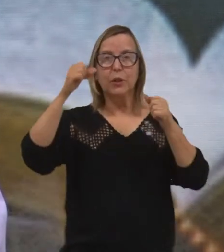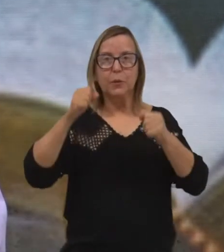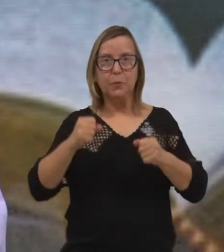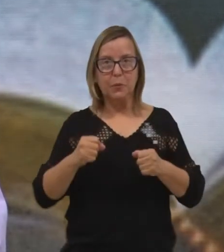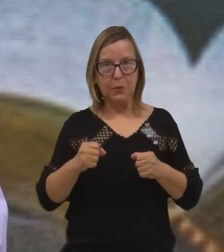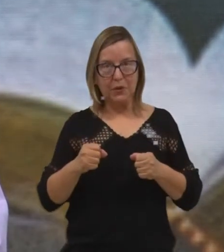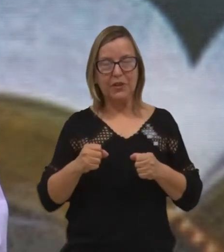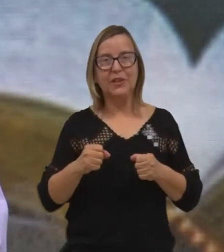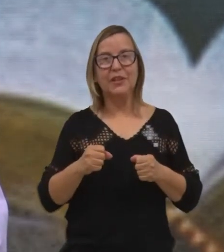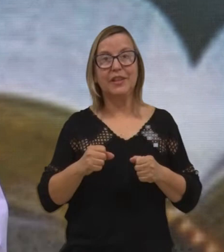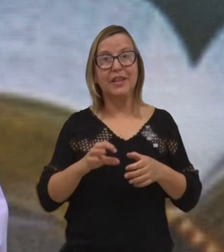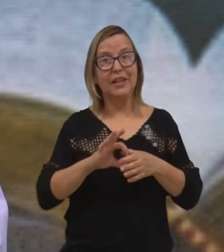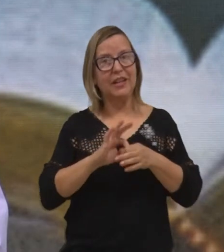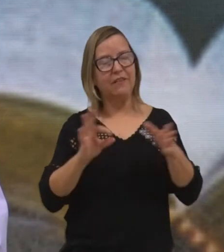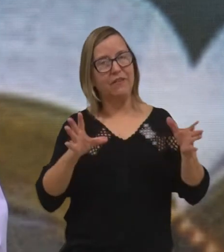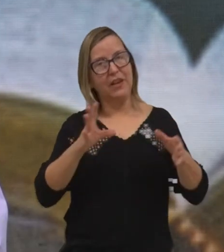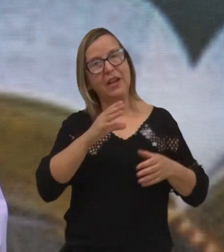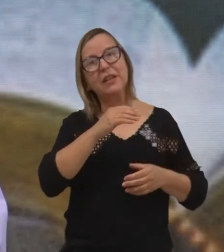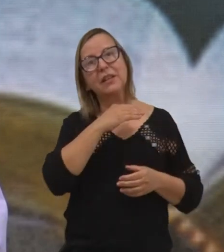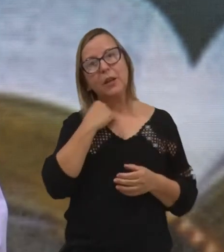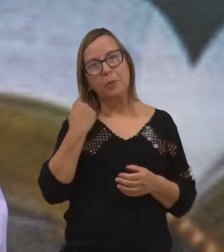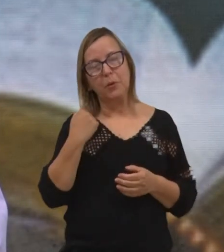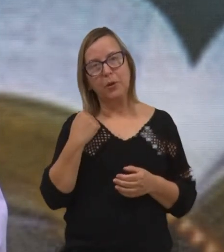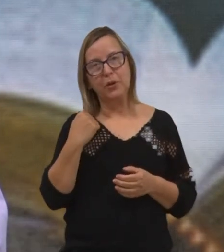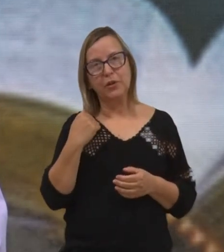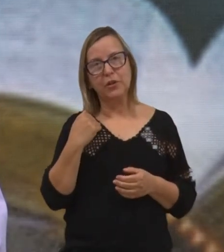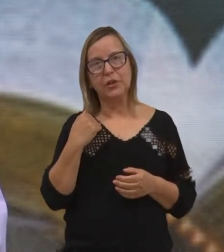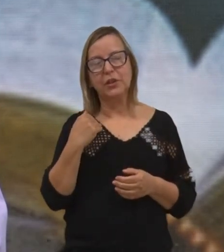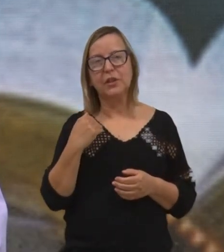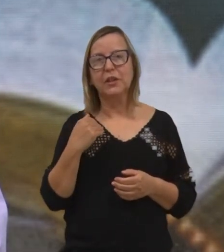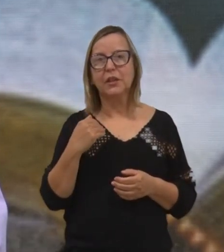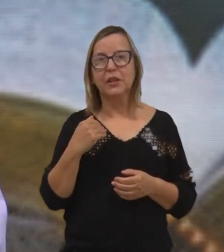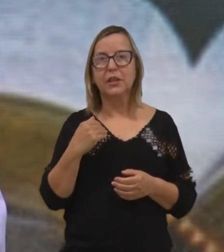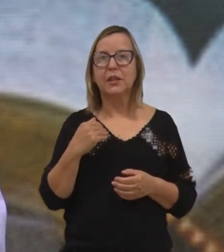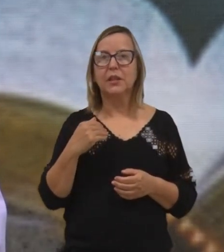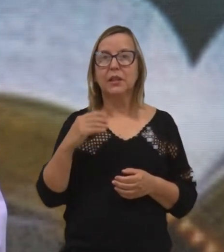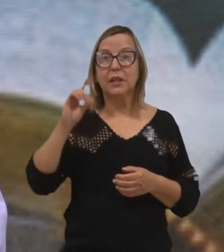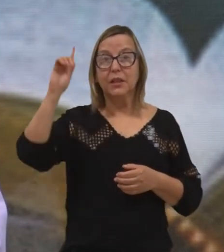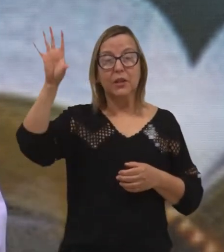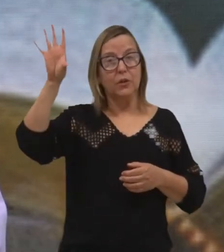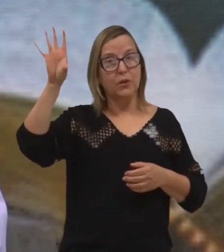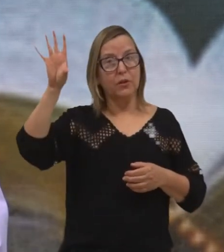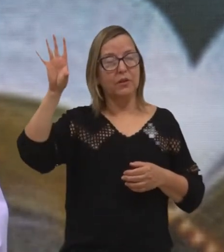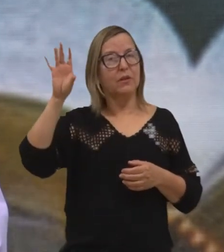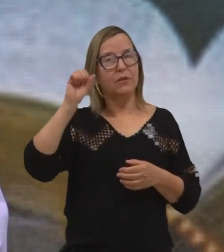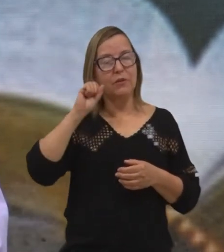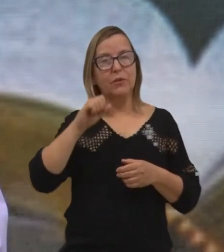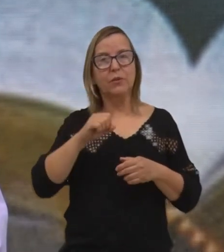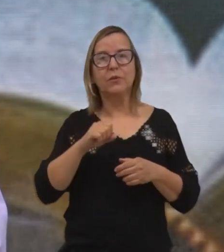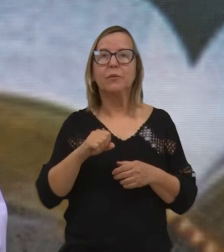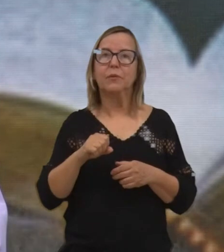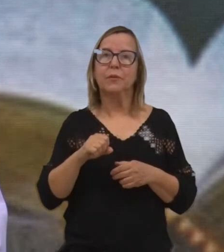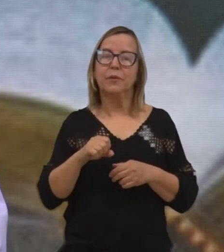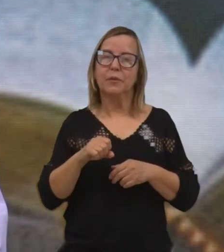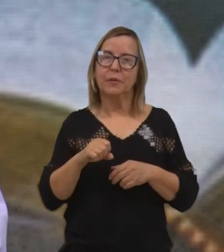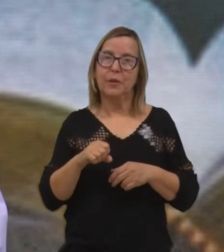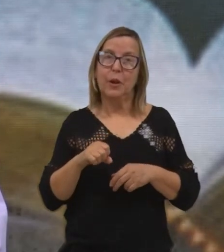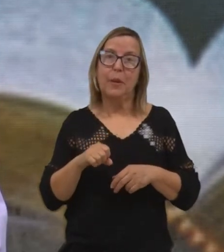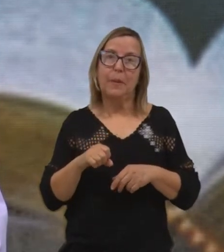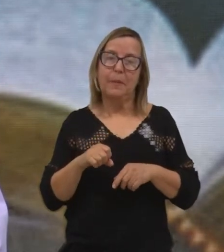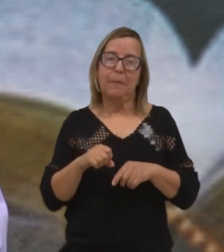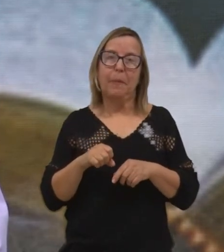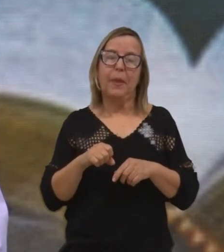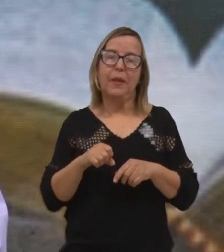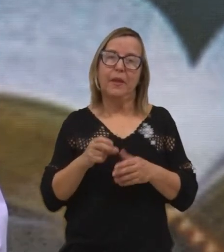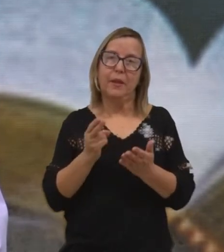tendo sido ouvido por causa da sua piedade, embora sendo filho, aprendeu a